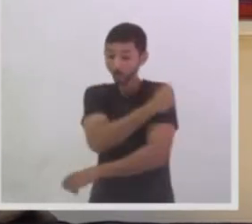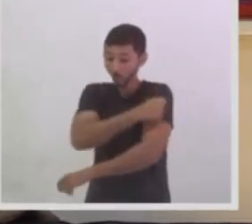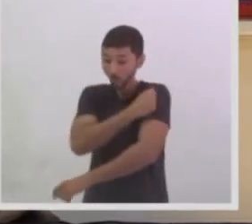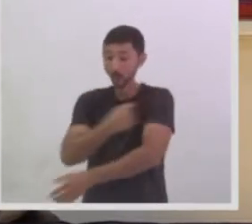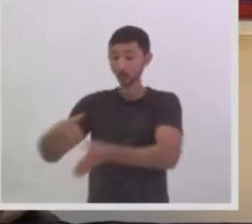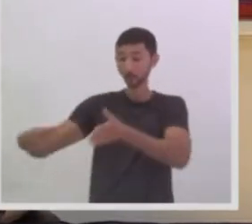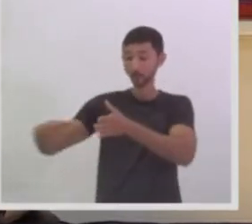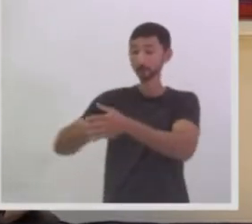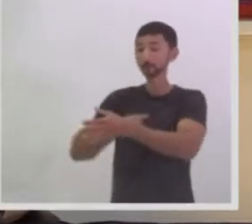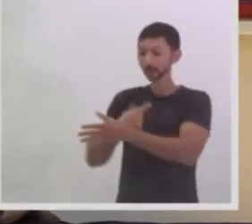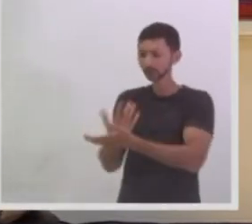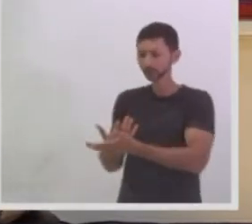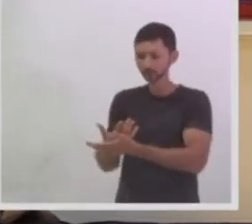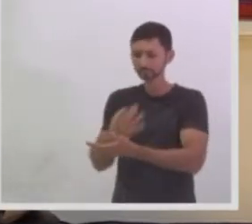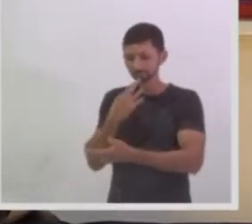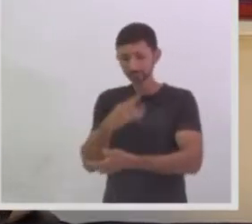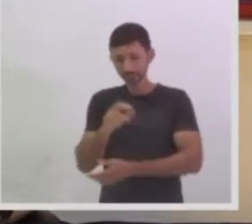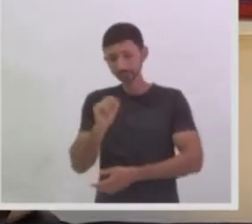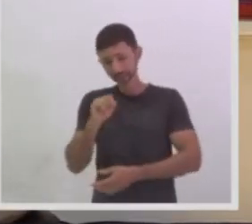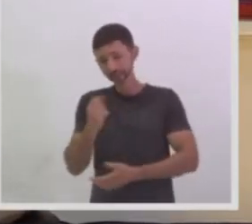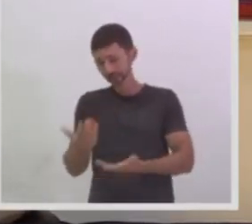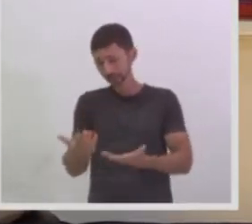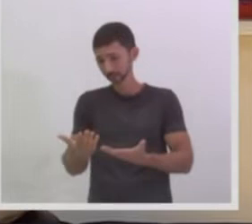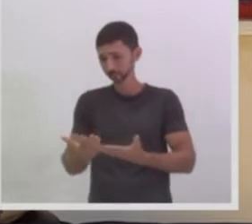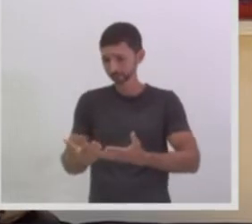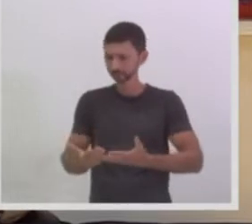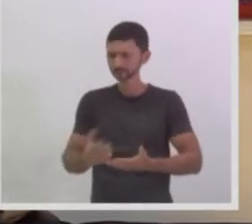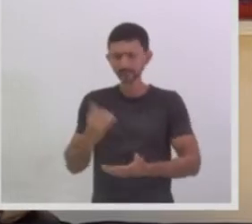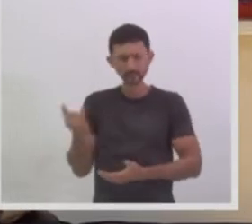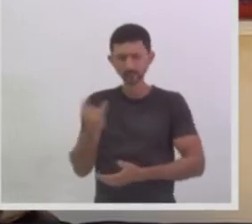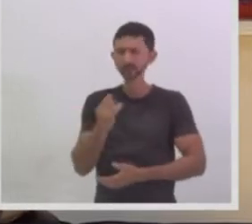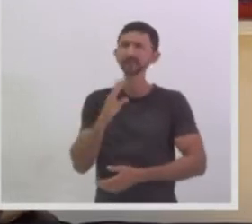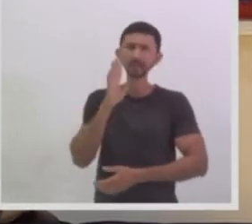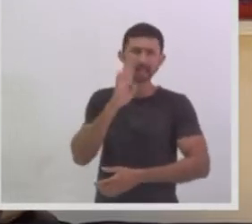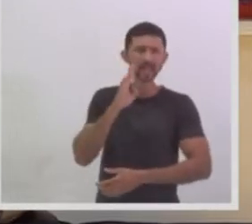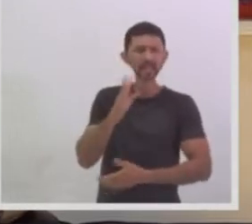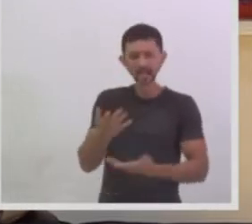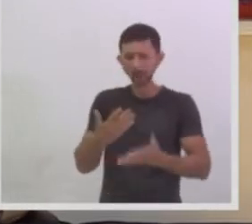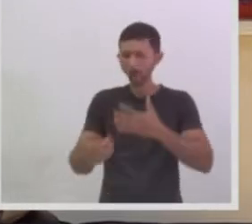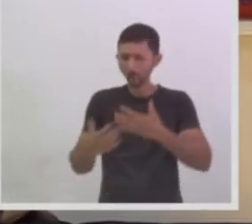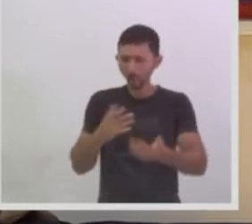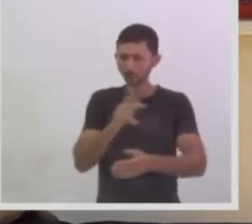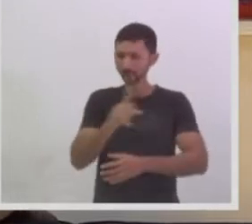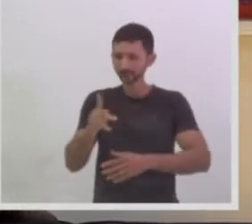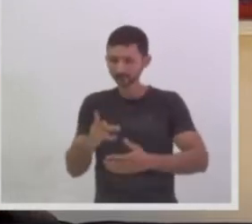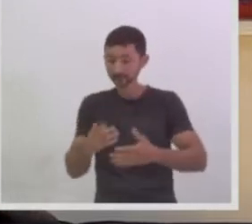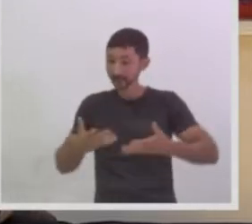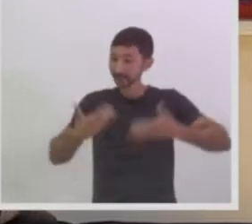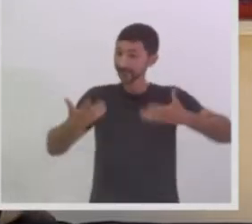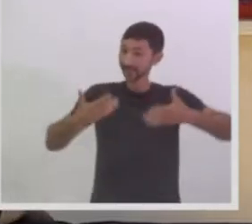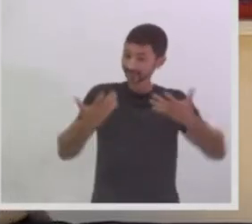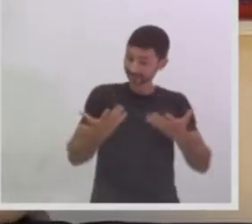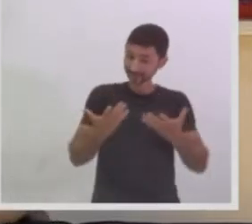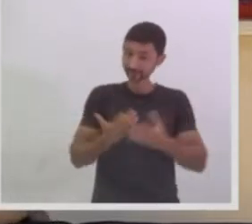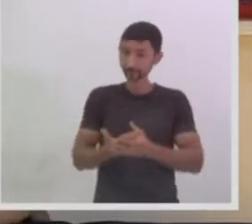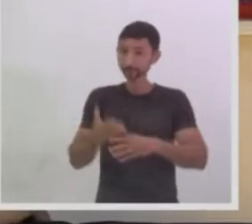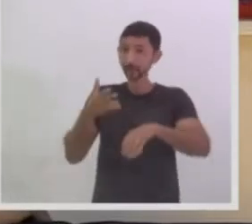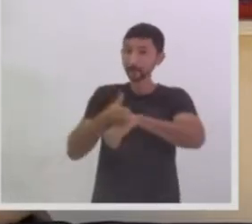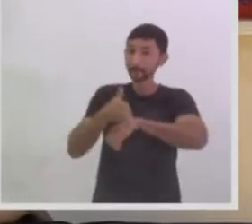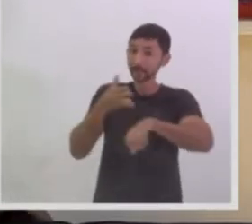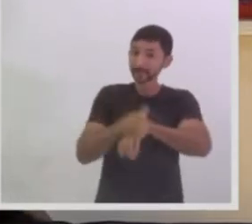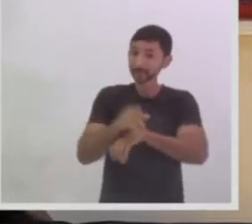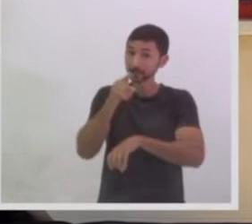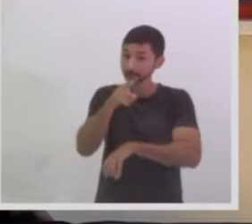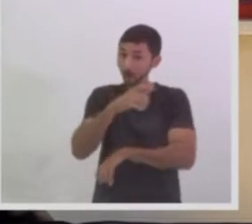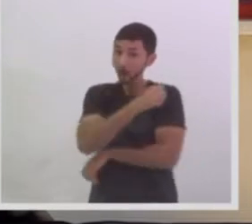uma pergunta? Ora, isso para qualquer professor é sinal de alegria, porque a participação de vocês,